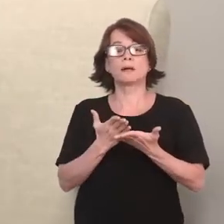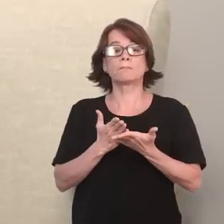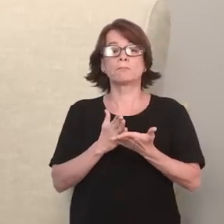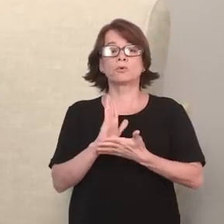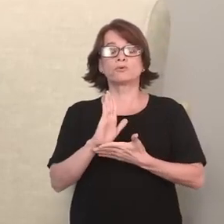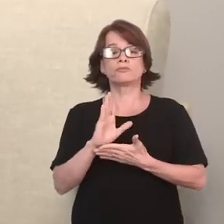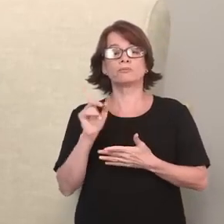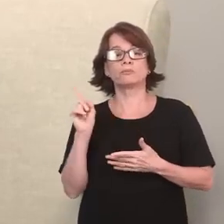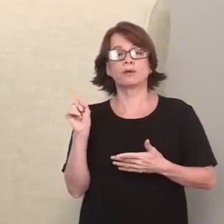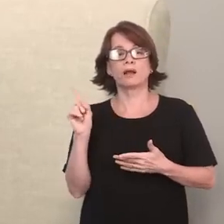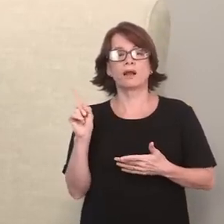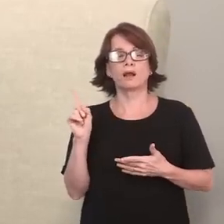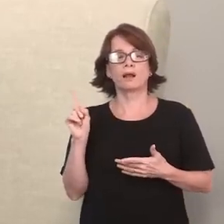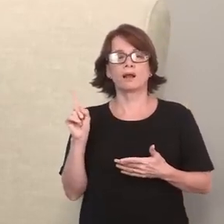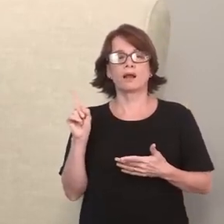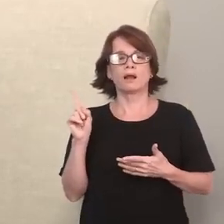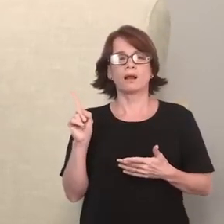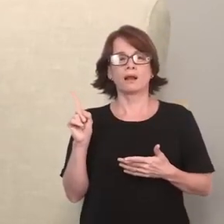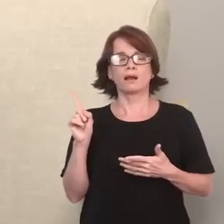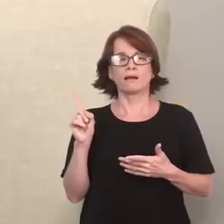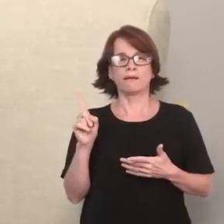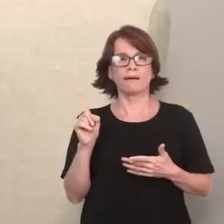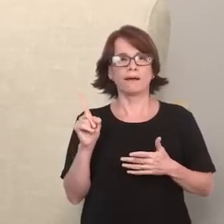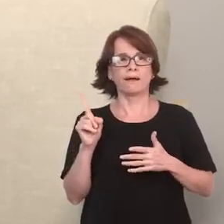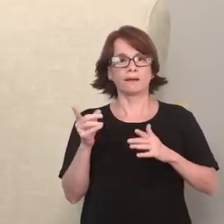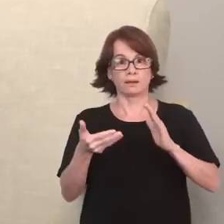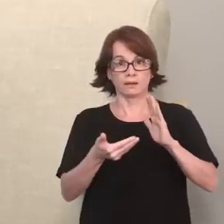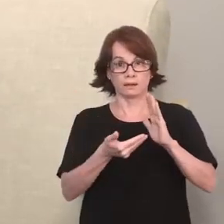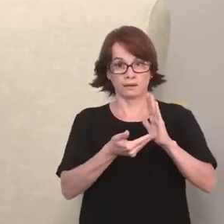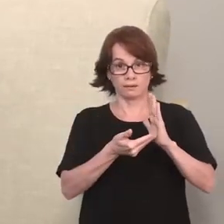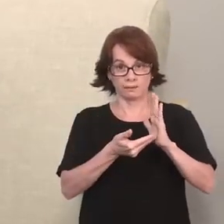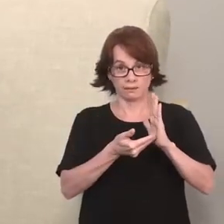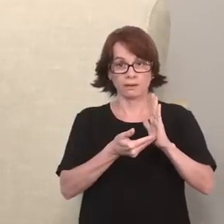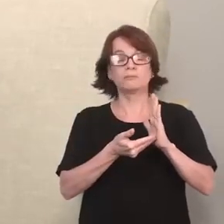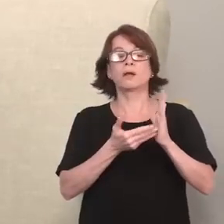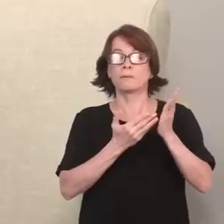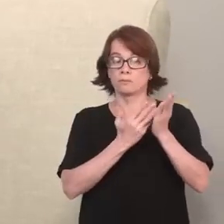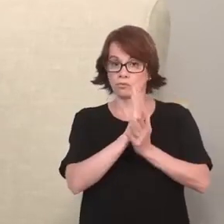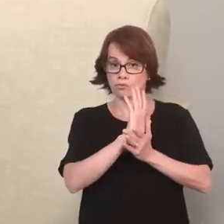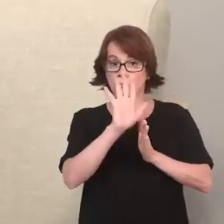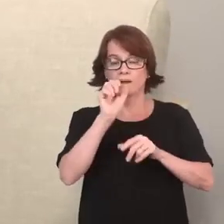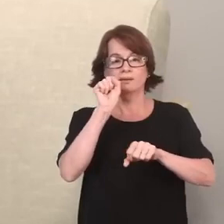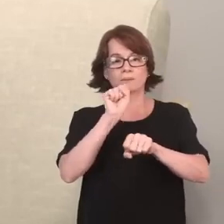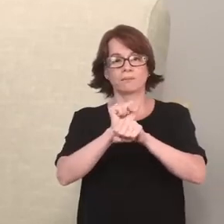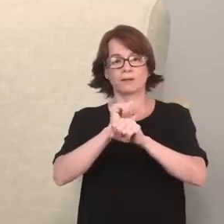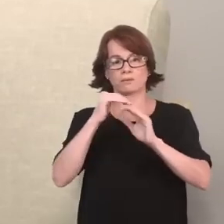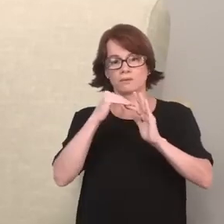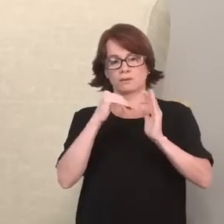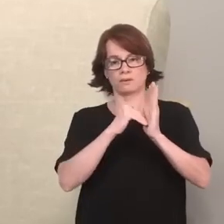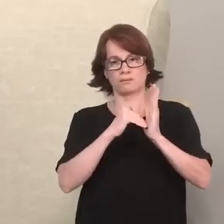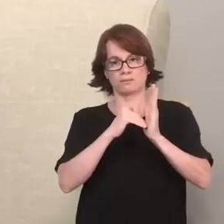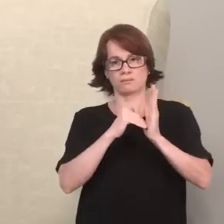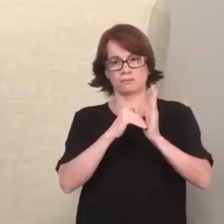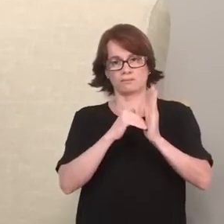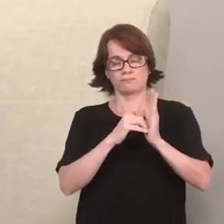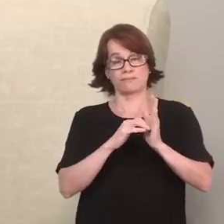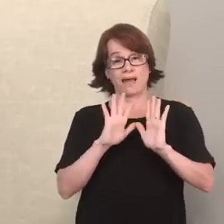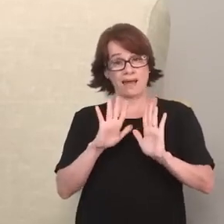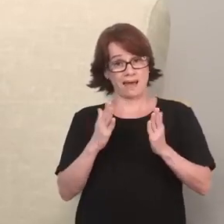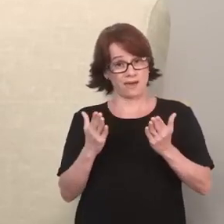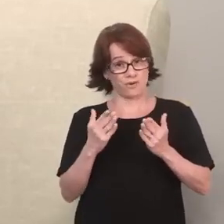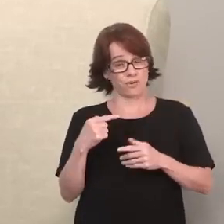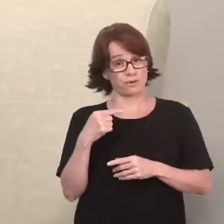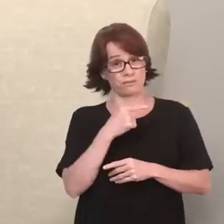do homeschooling na Câmara, mas está parado no Senado. E agora, claro, que com esse governo federal vai ser muito